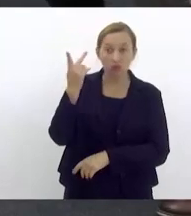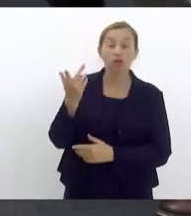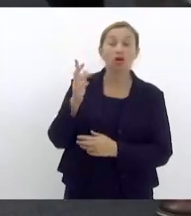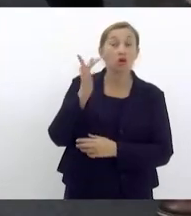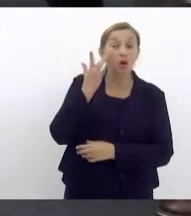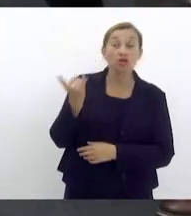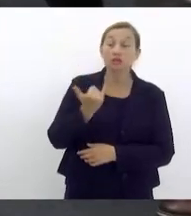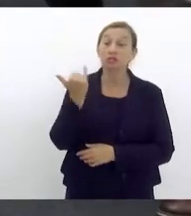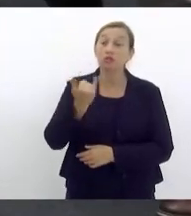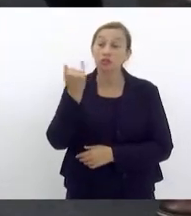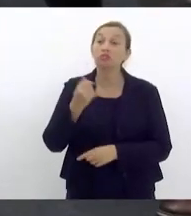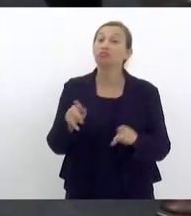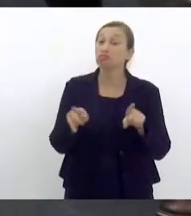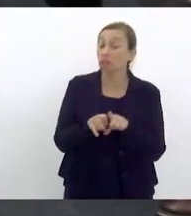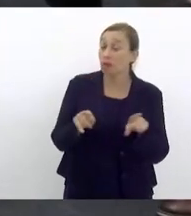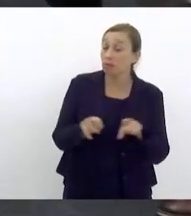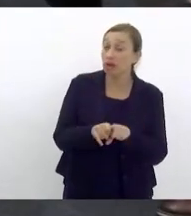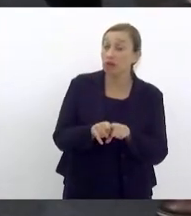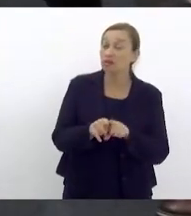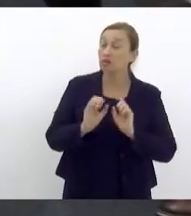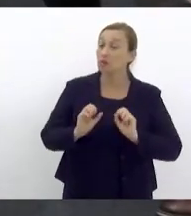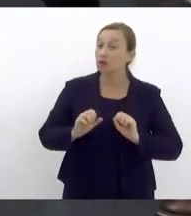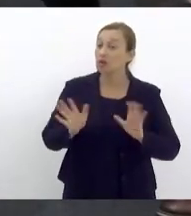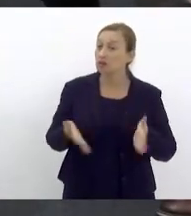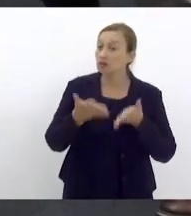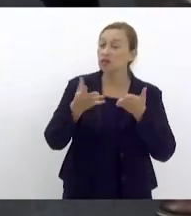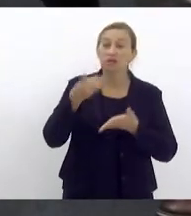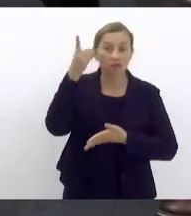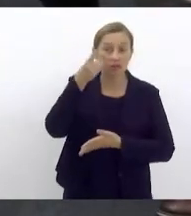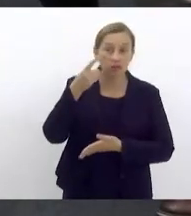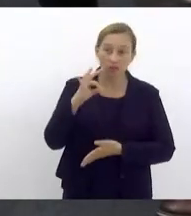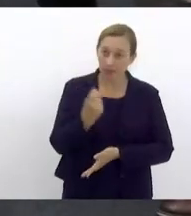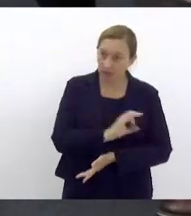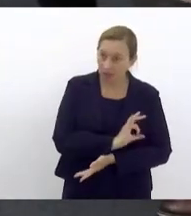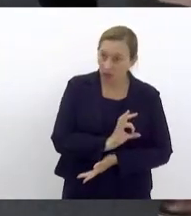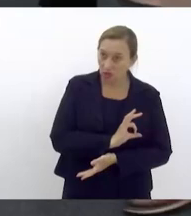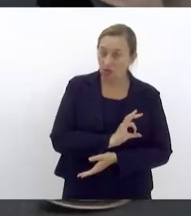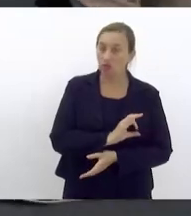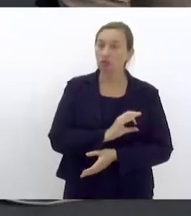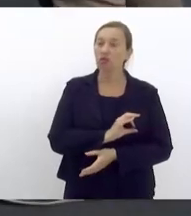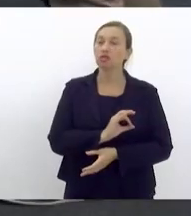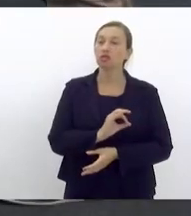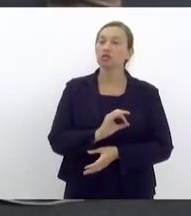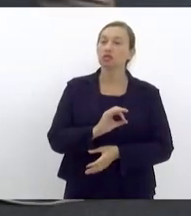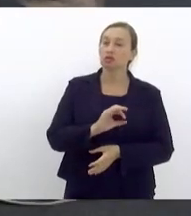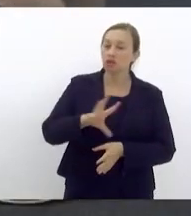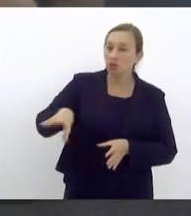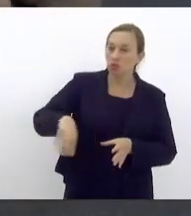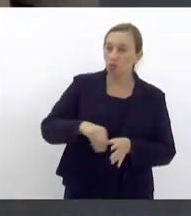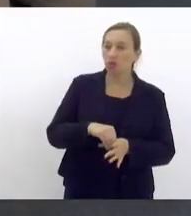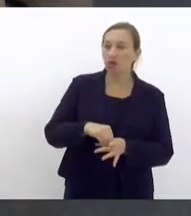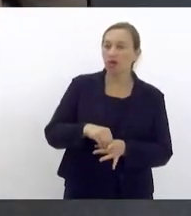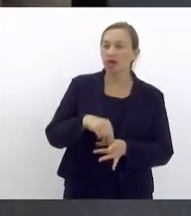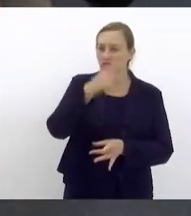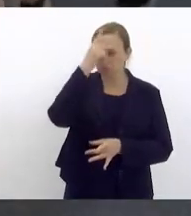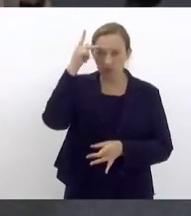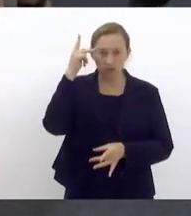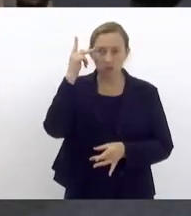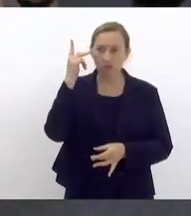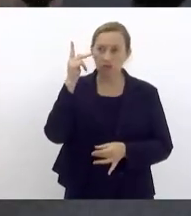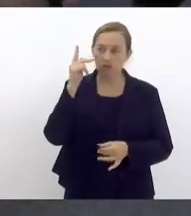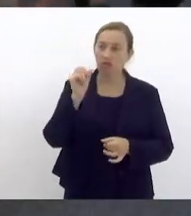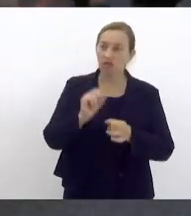achei importante também a iniciativa da deputada Marta Rocha de colocar os agressores ali porque a gente tem também